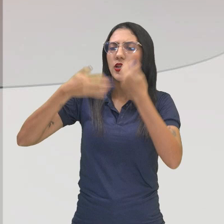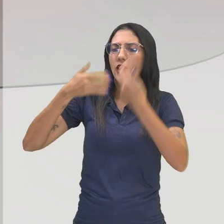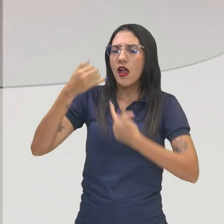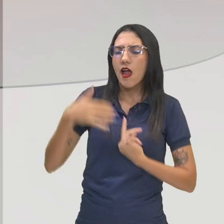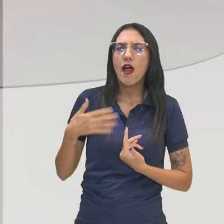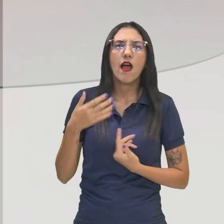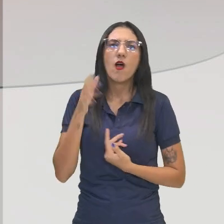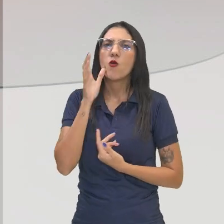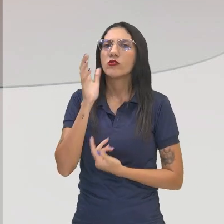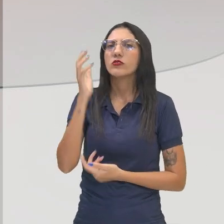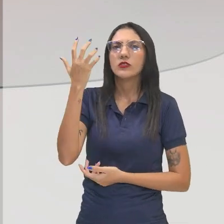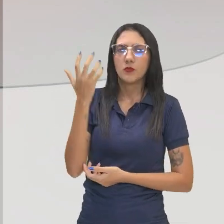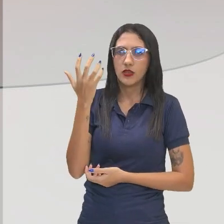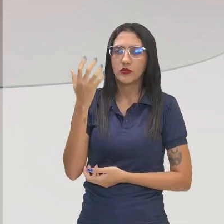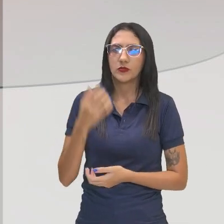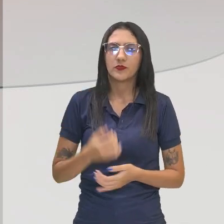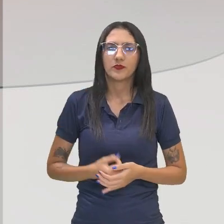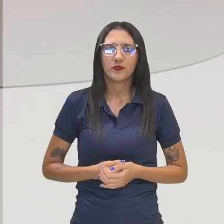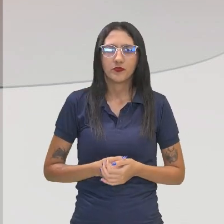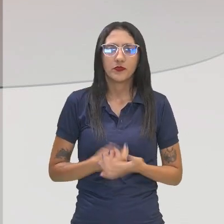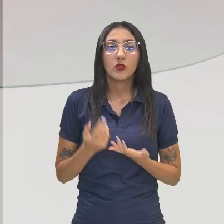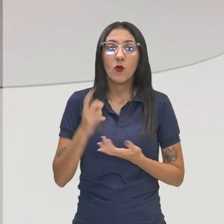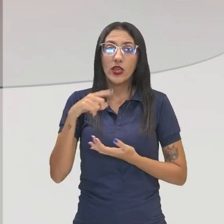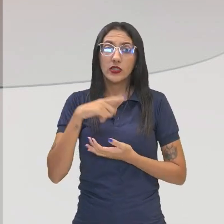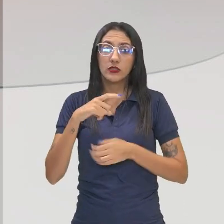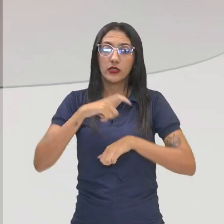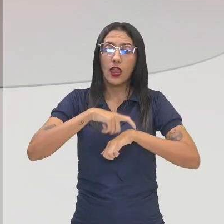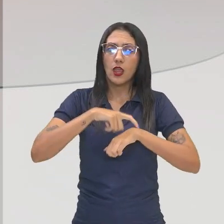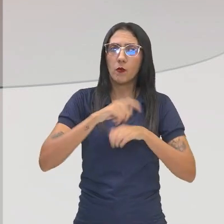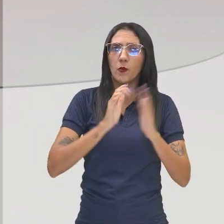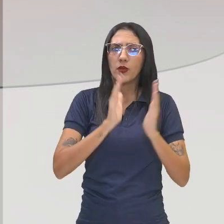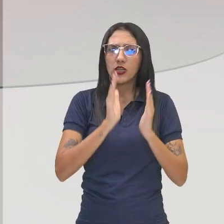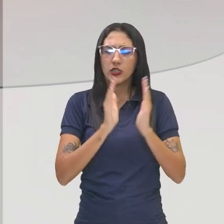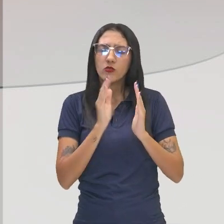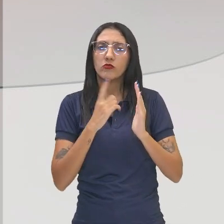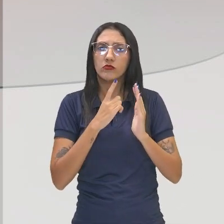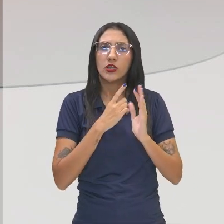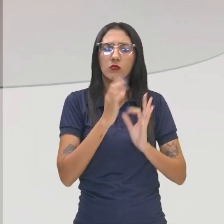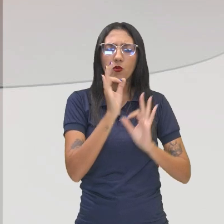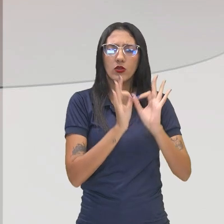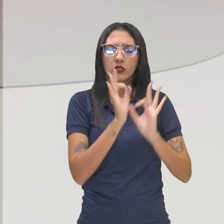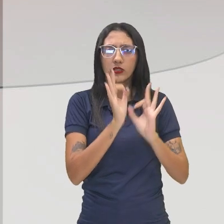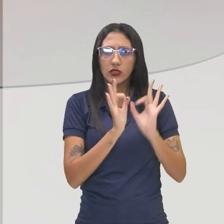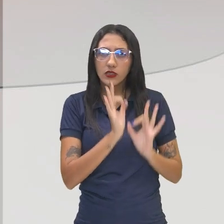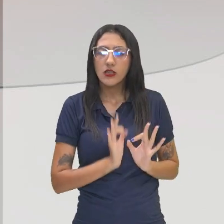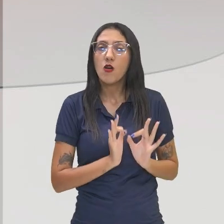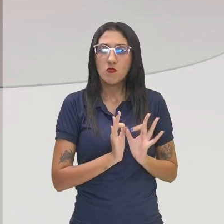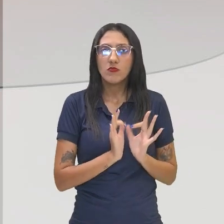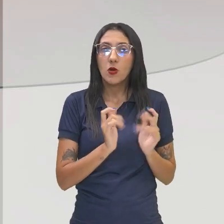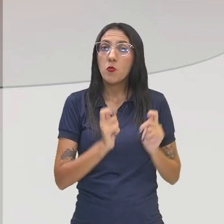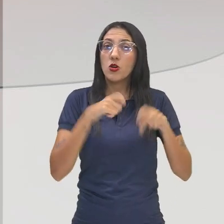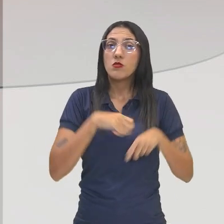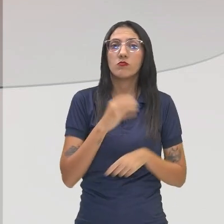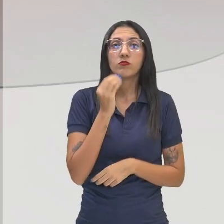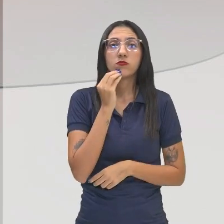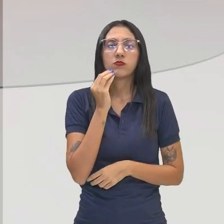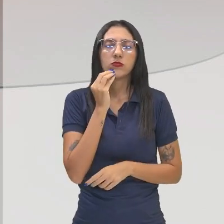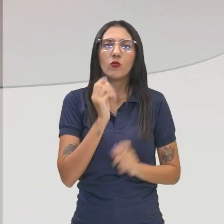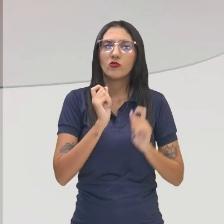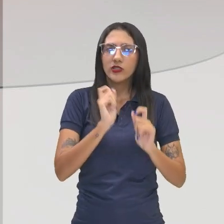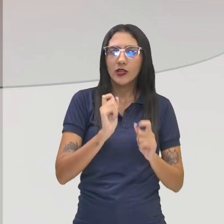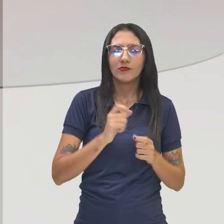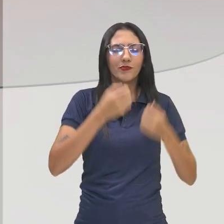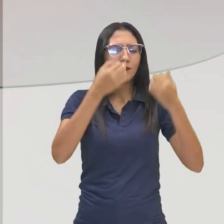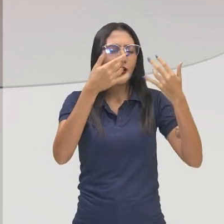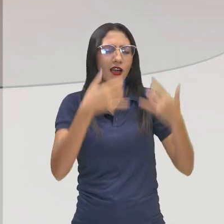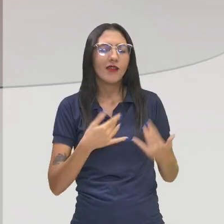passado. E o tempo é esse elemento, né, que organiza essa narrativa, permitindo o quê? Contar